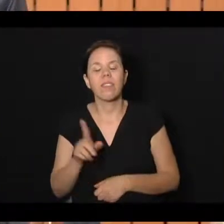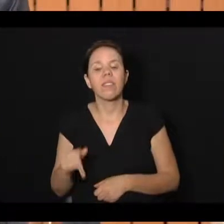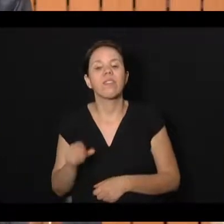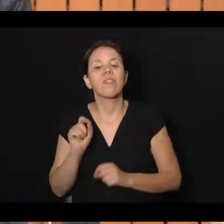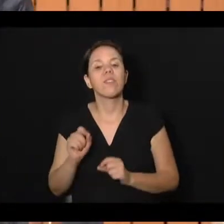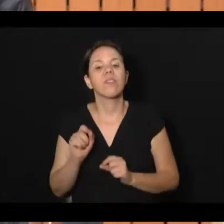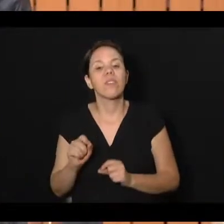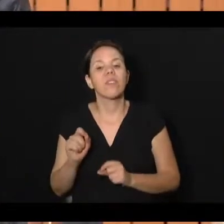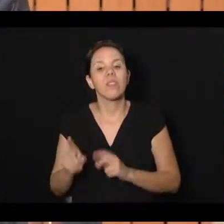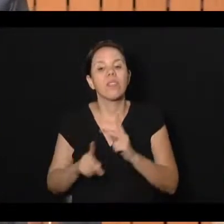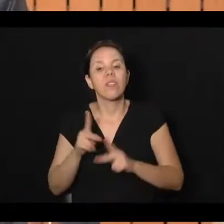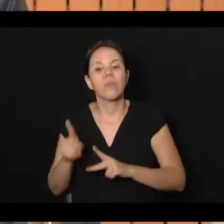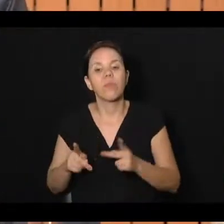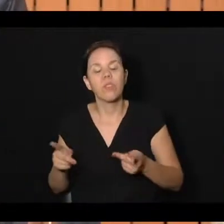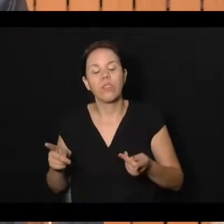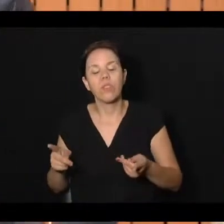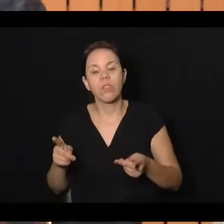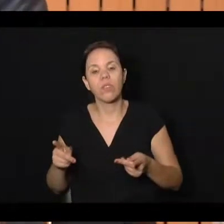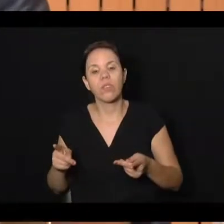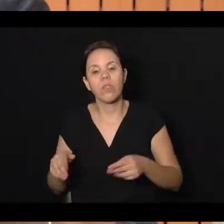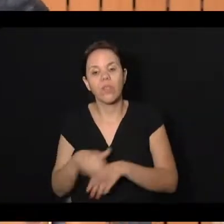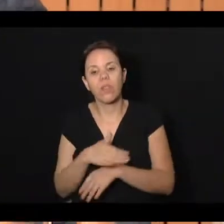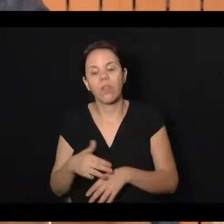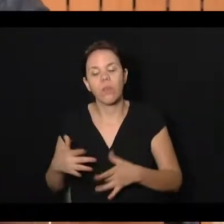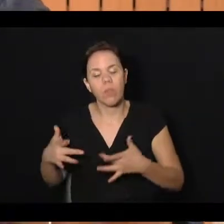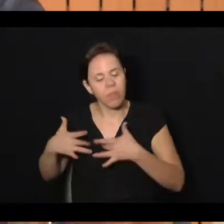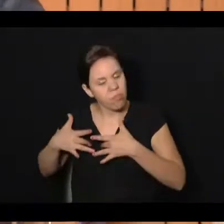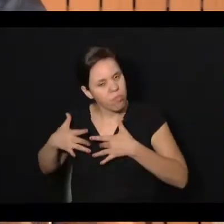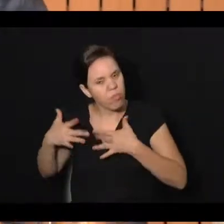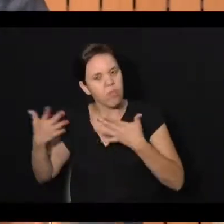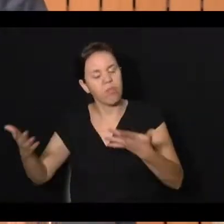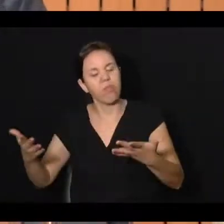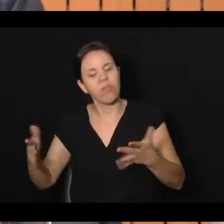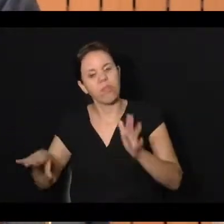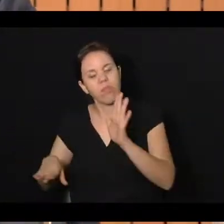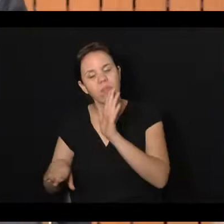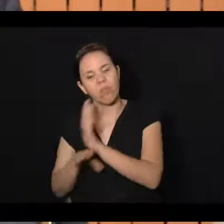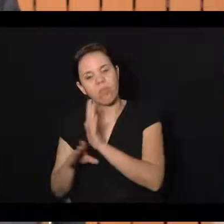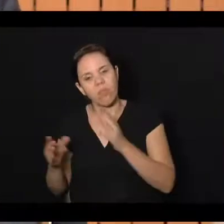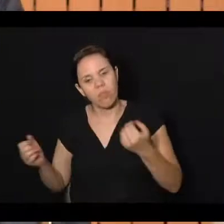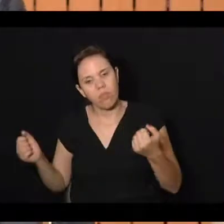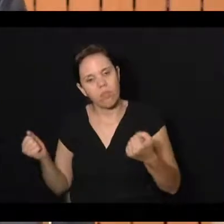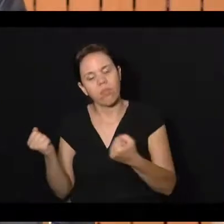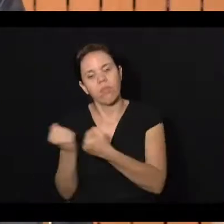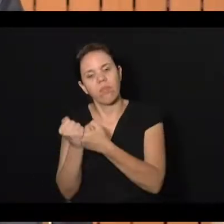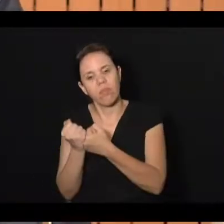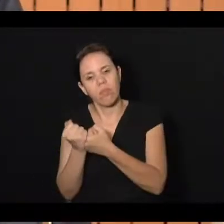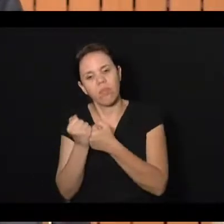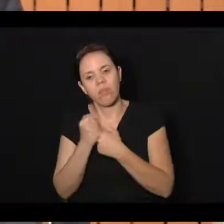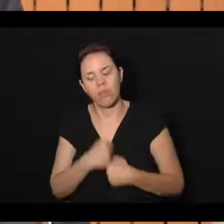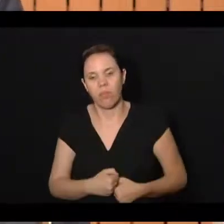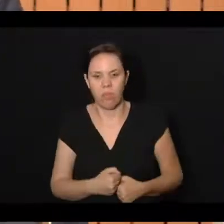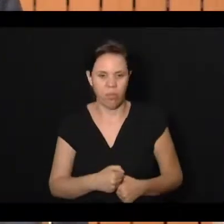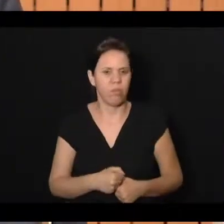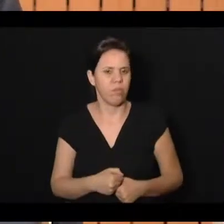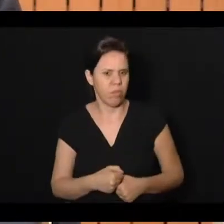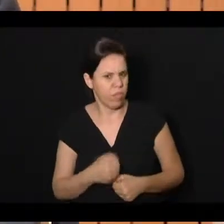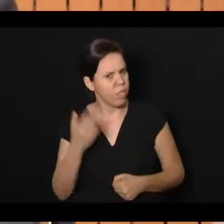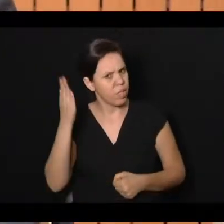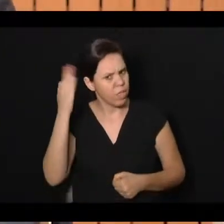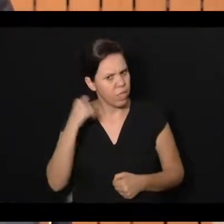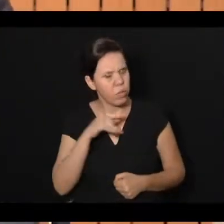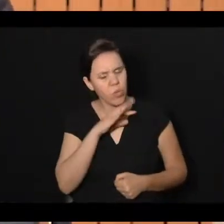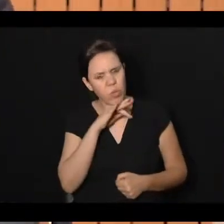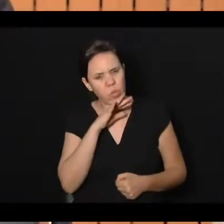tem população de rua e acolhedora então você acabou de chegar na rua geralmente a população de rua ela tinha colhe porque ela te acolhe porque ela sabe que é muito ruim você